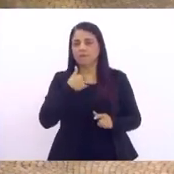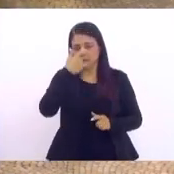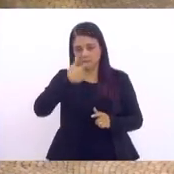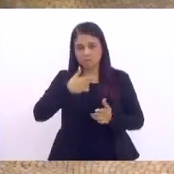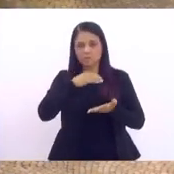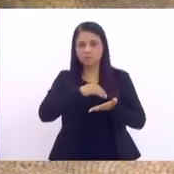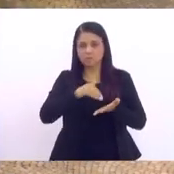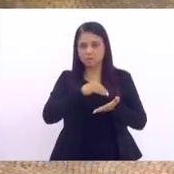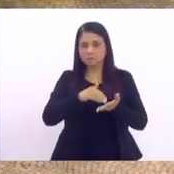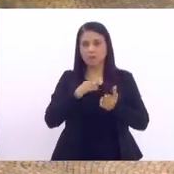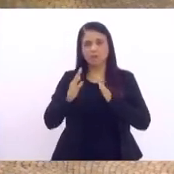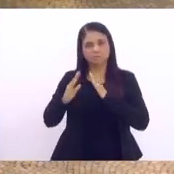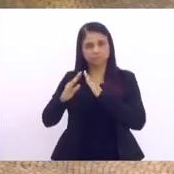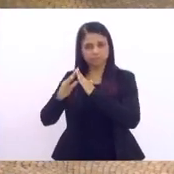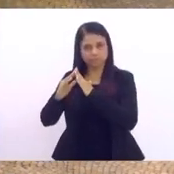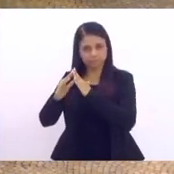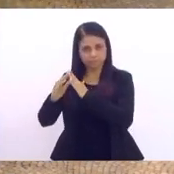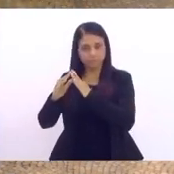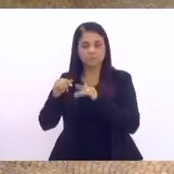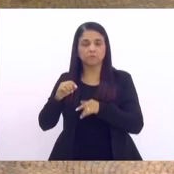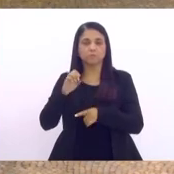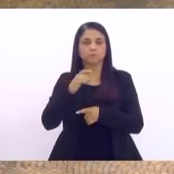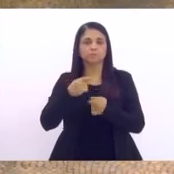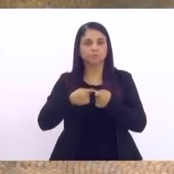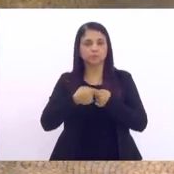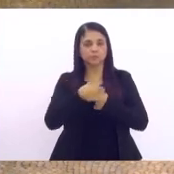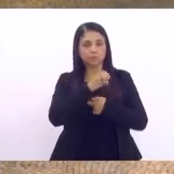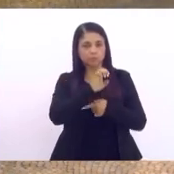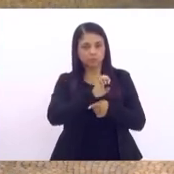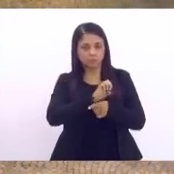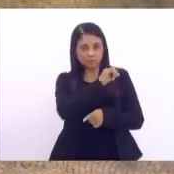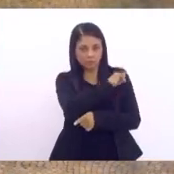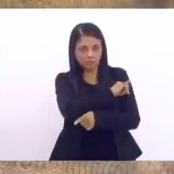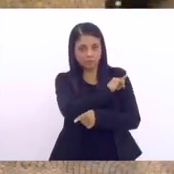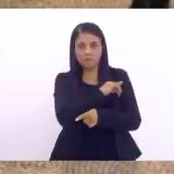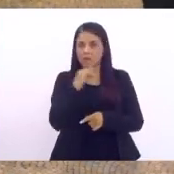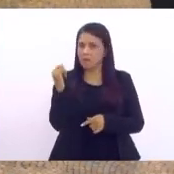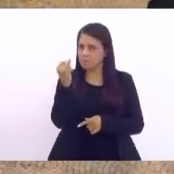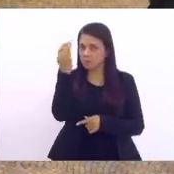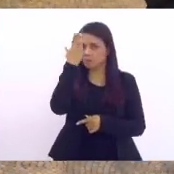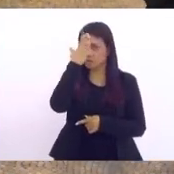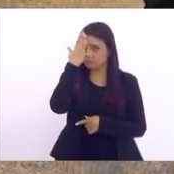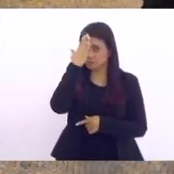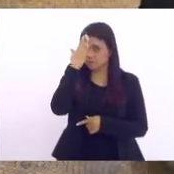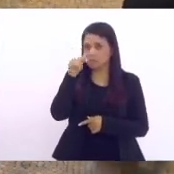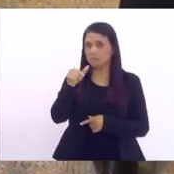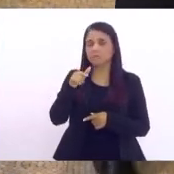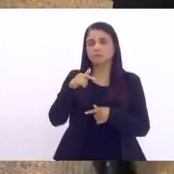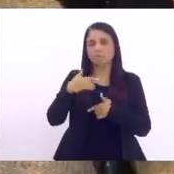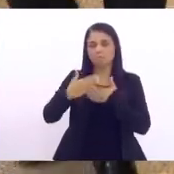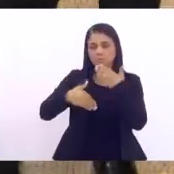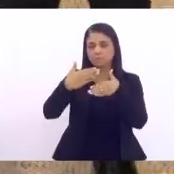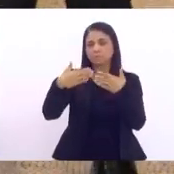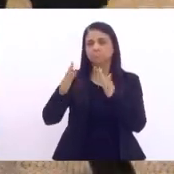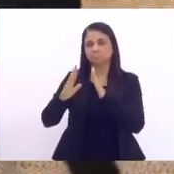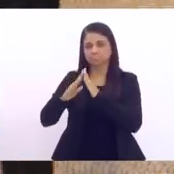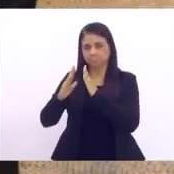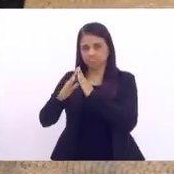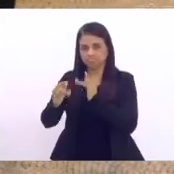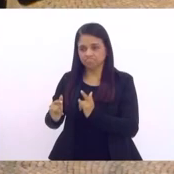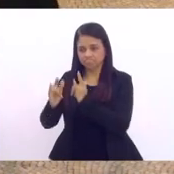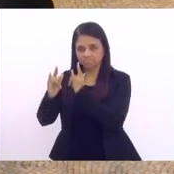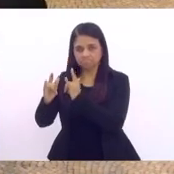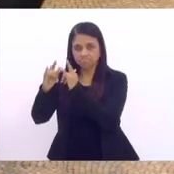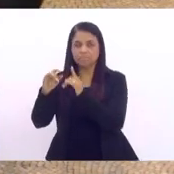município do Rio de Janeiro e sei a importância que é a produção habitacional de interesse social. Então, fico